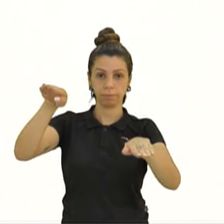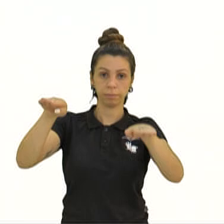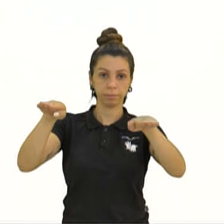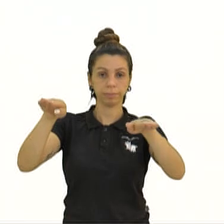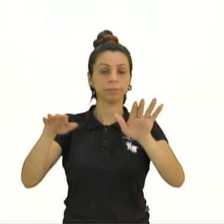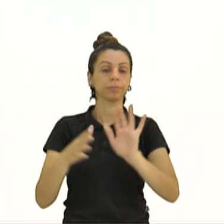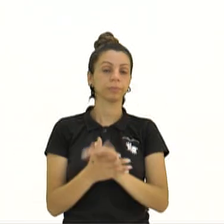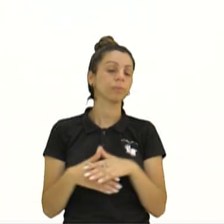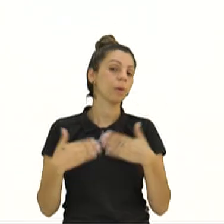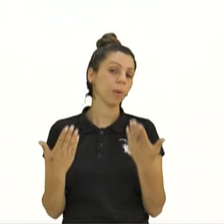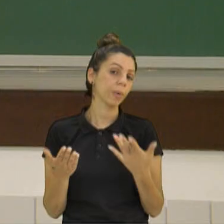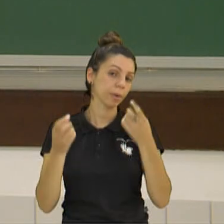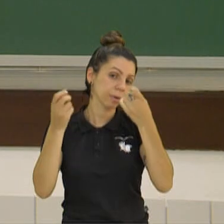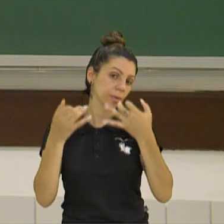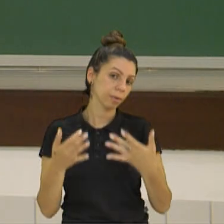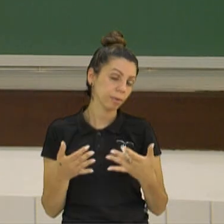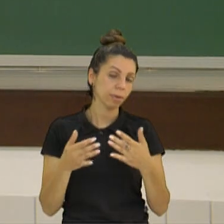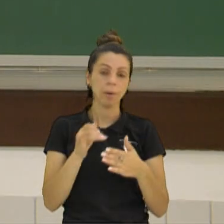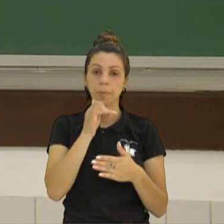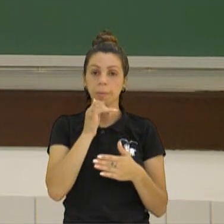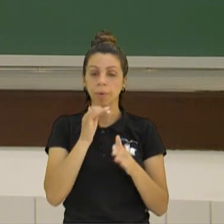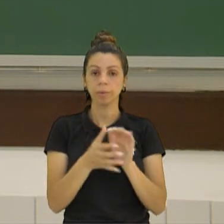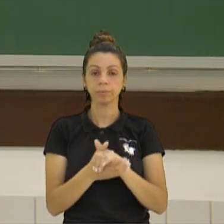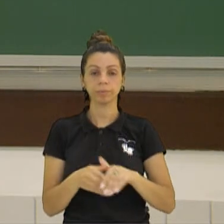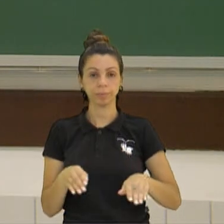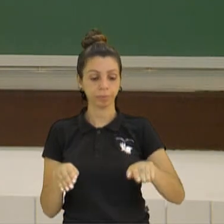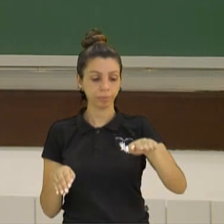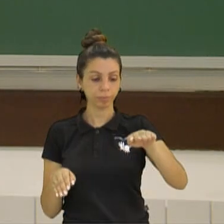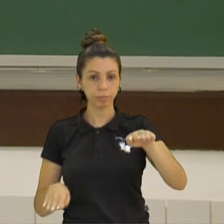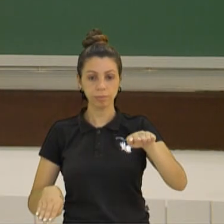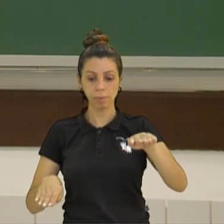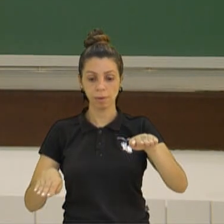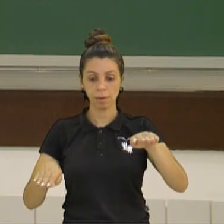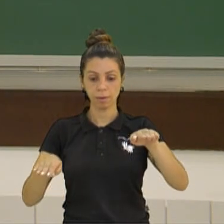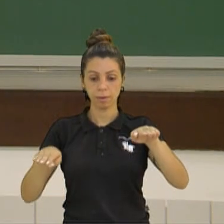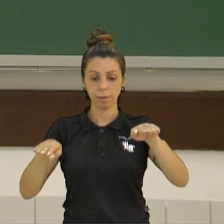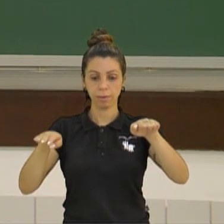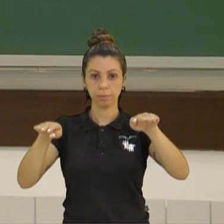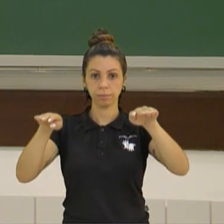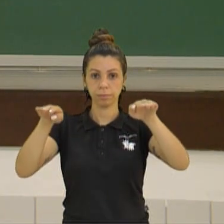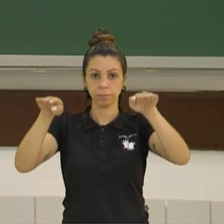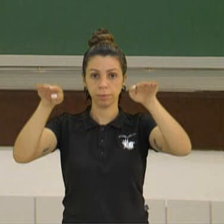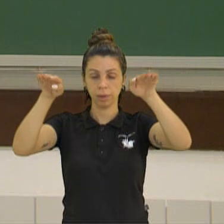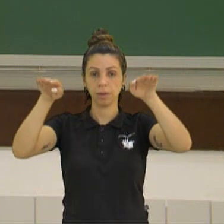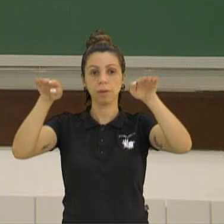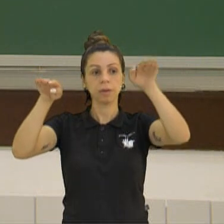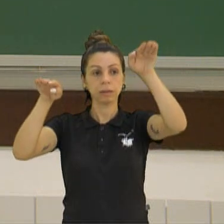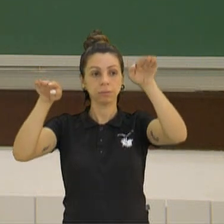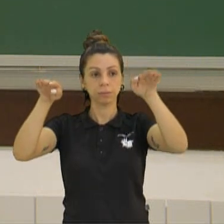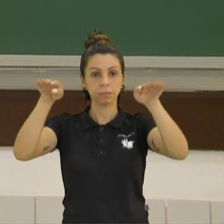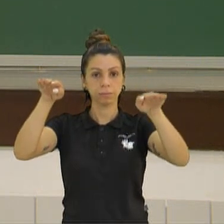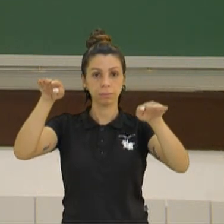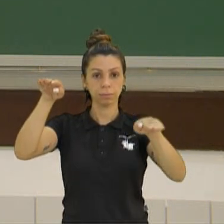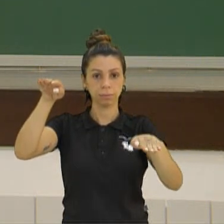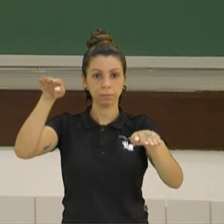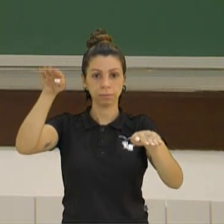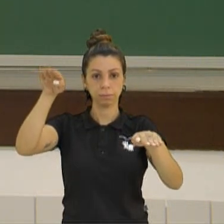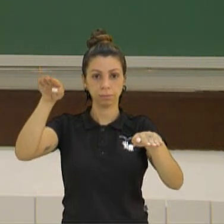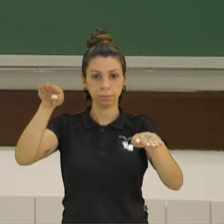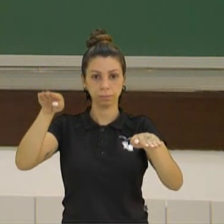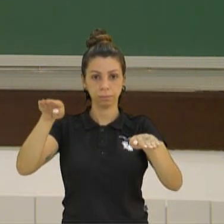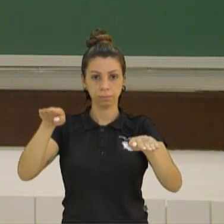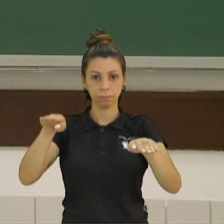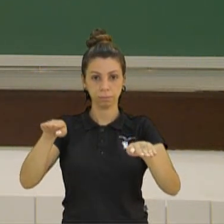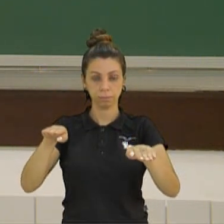dizer com isso? Que enquanto uma está aumentando, a outra também vai aumentar. Se uma está diminuindo, a outra também vai diminuir.